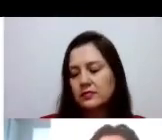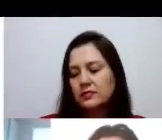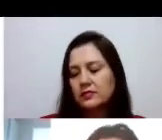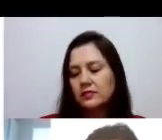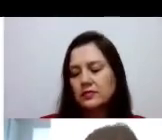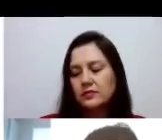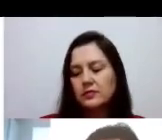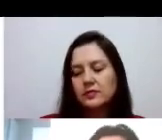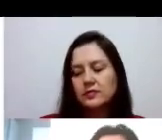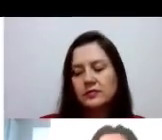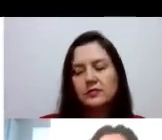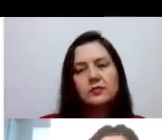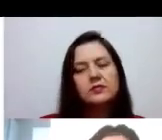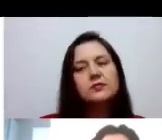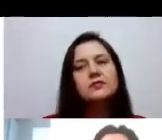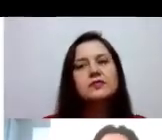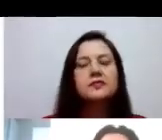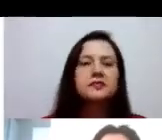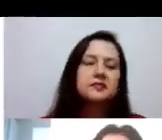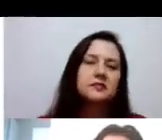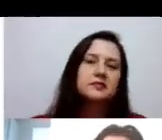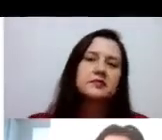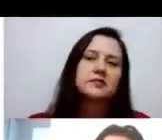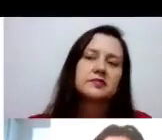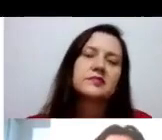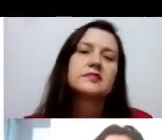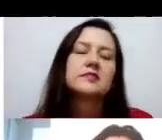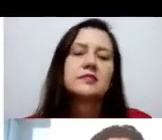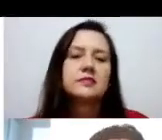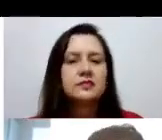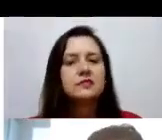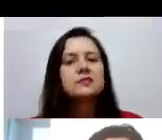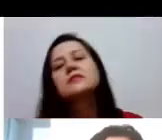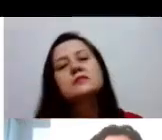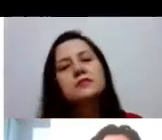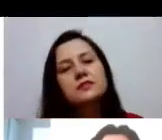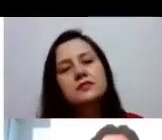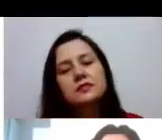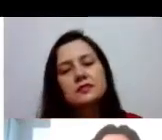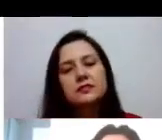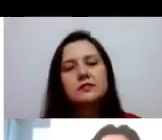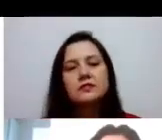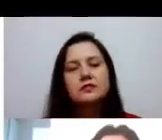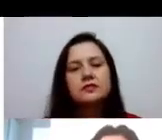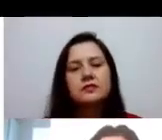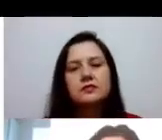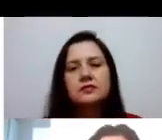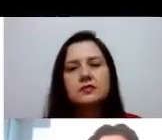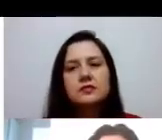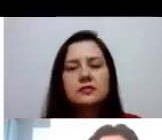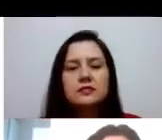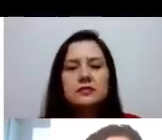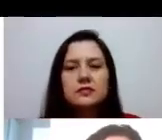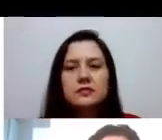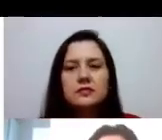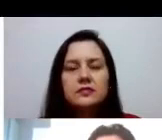que vão responder na corregedoria por esses atos e ainda também judicialmente, tá? Hoje, o Tribunal de Contas,